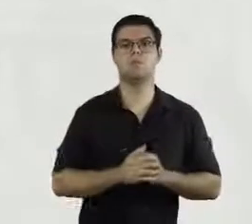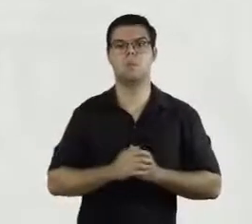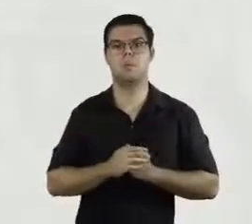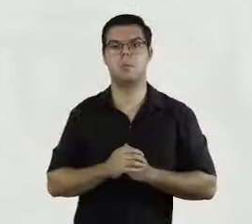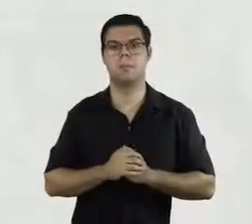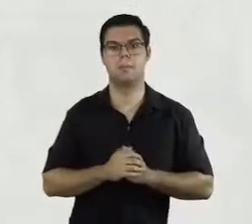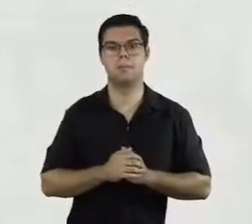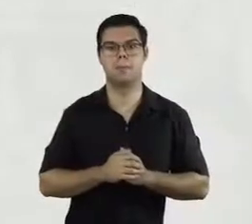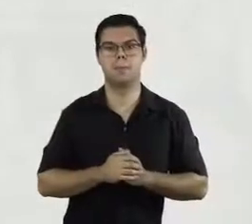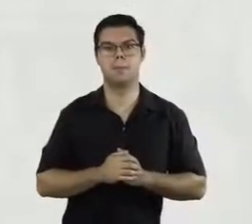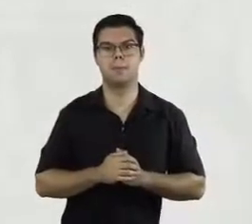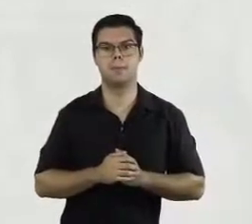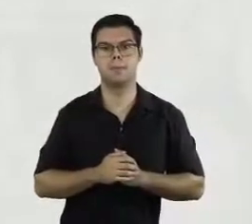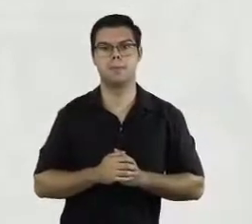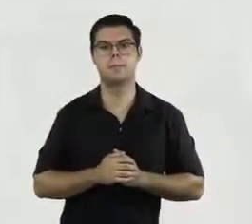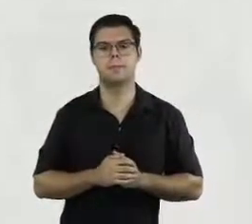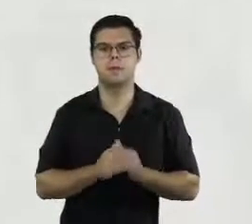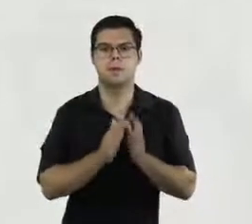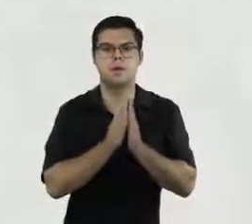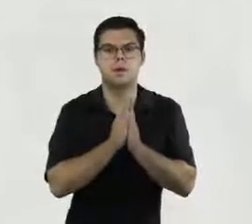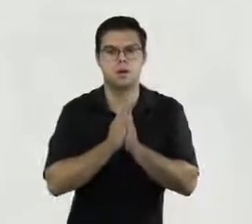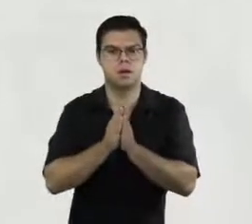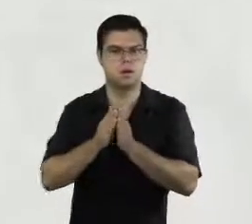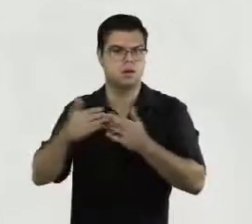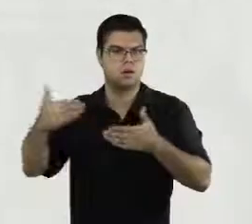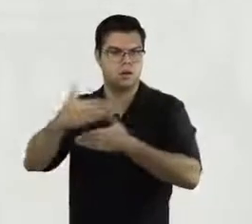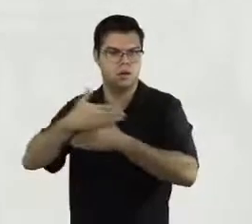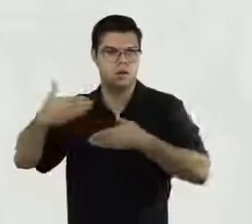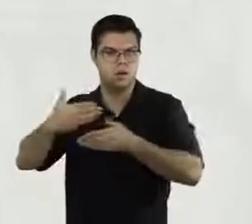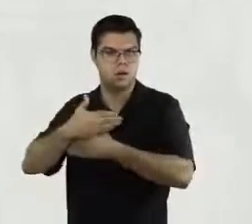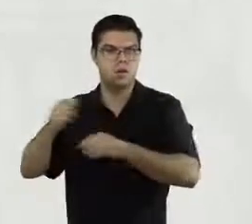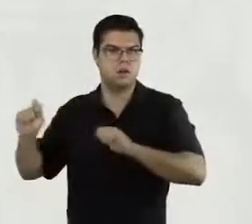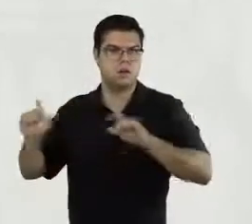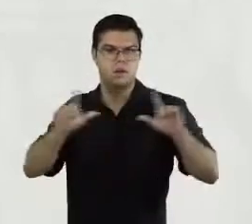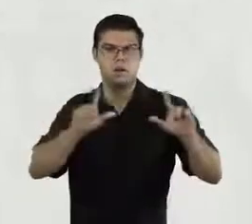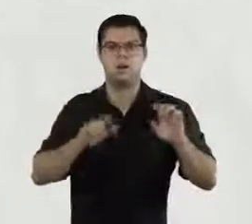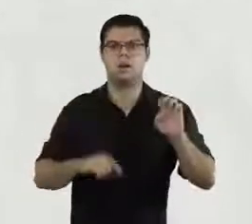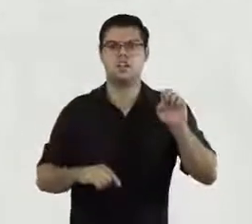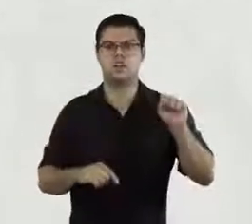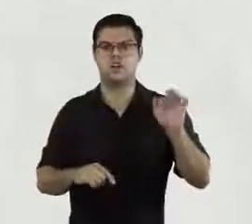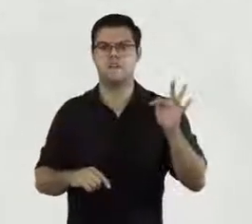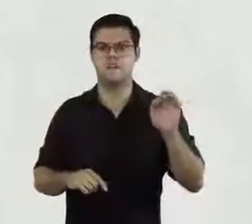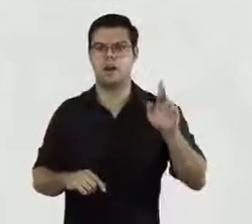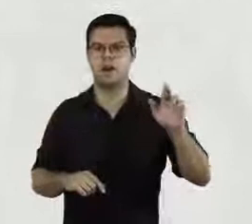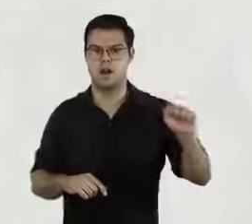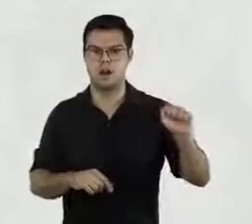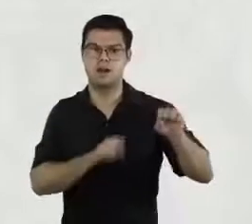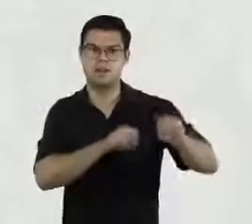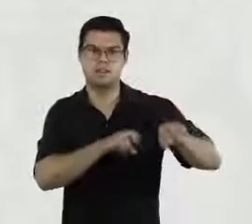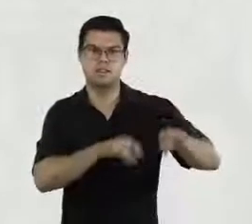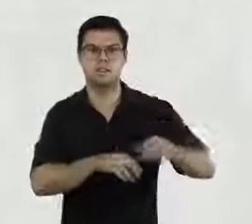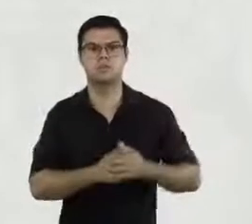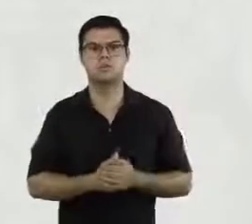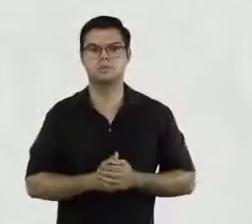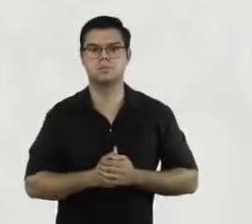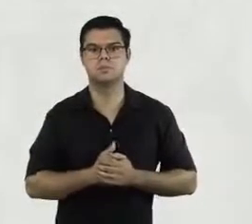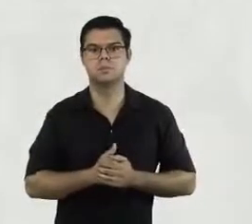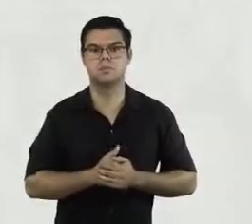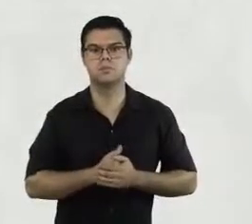Poderiam colocar o slide na esfera de ensino, por gentileza? O